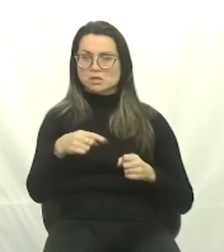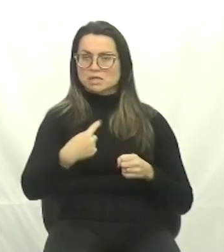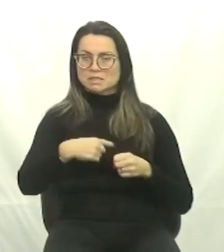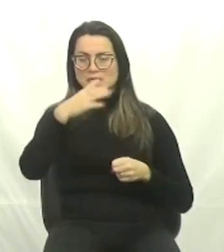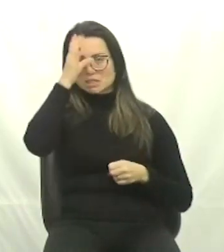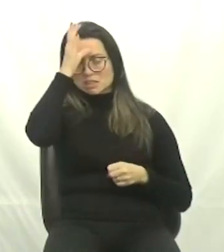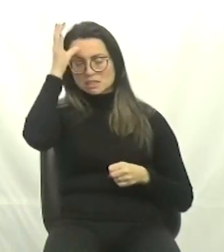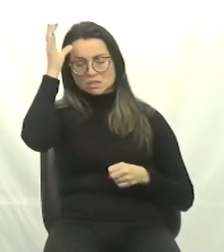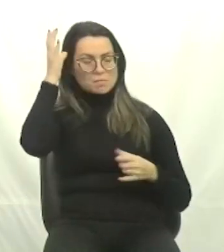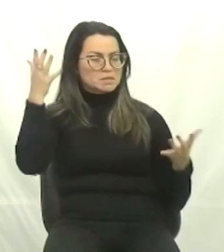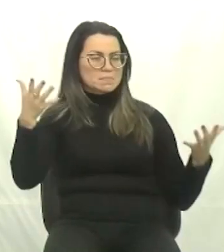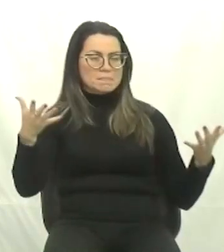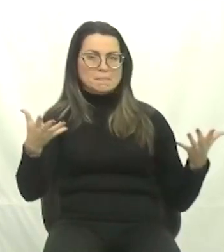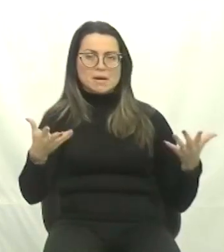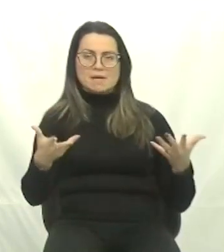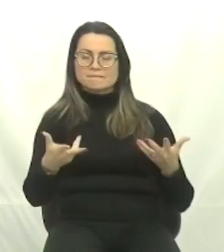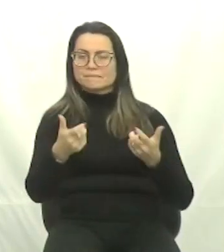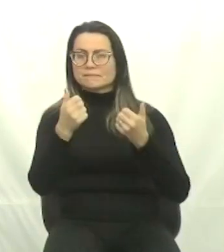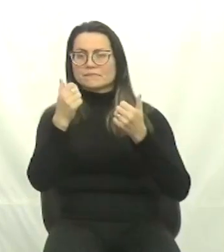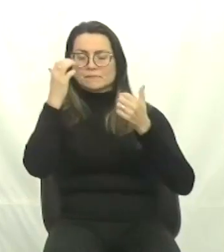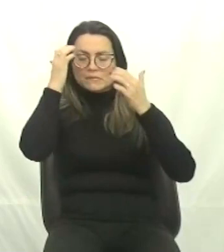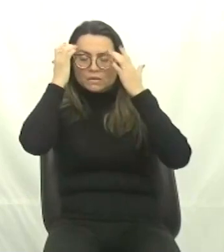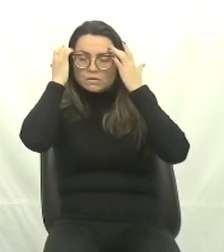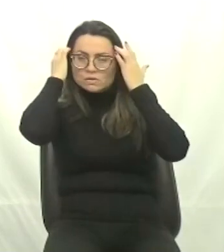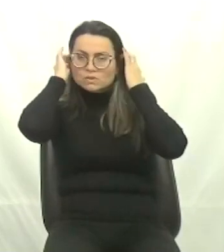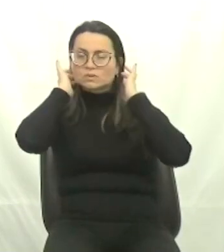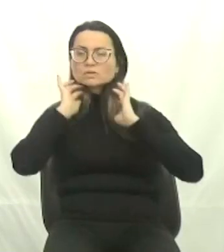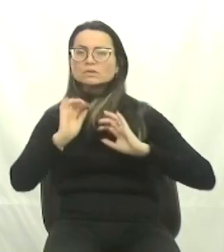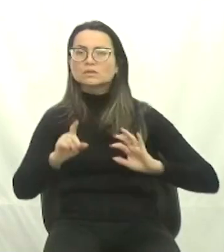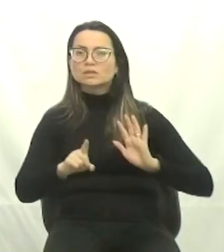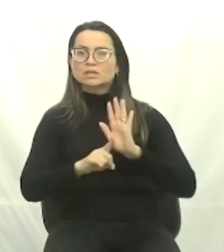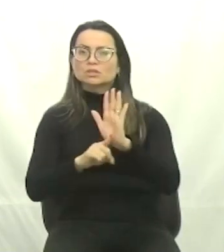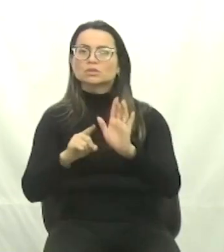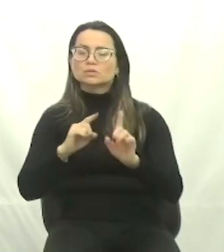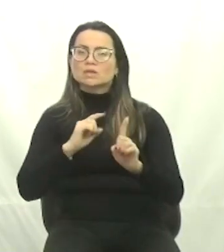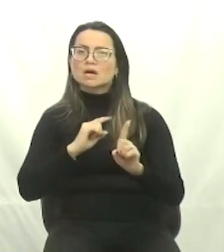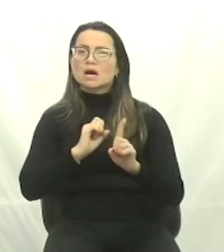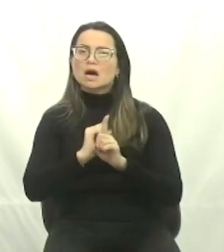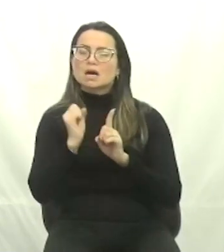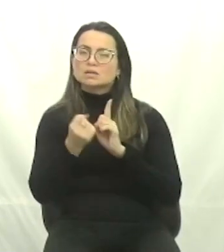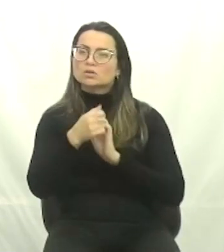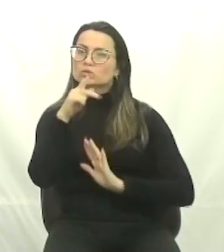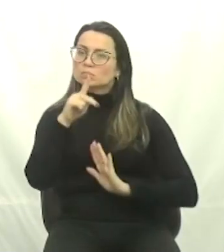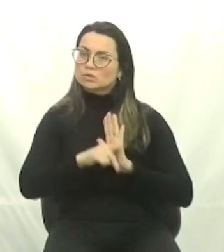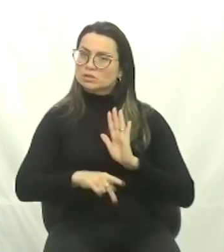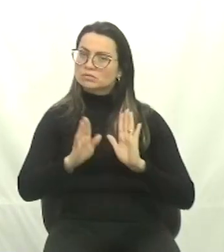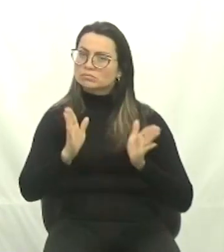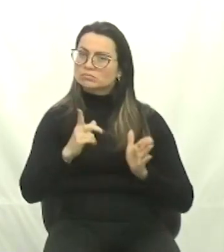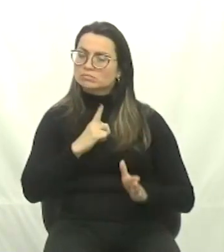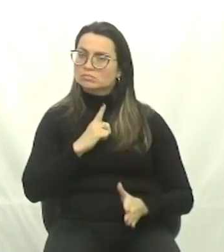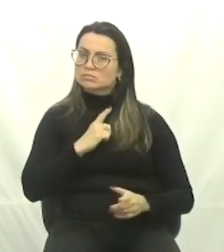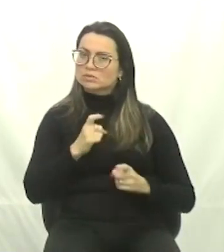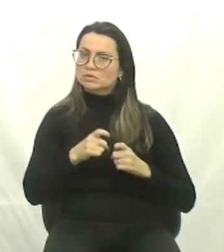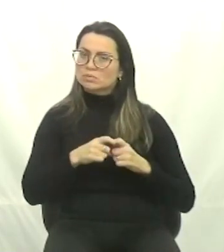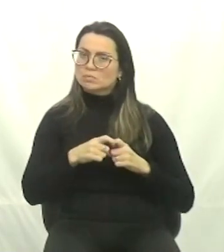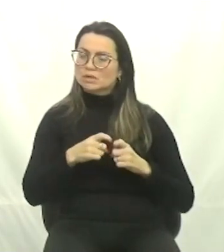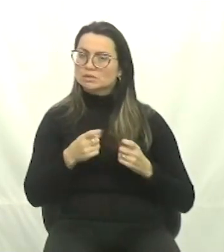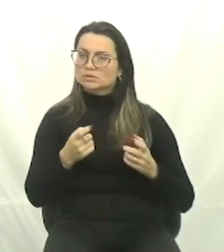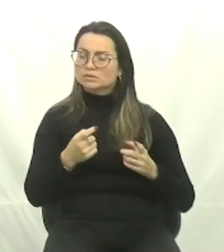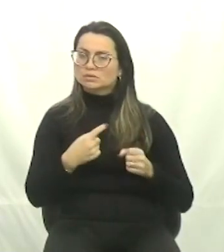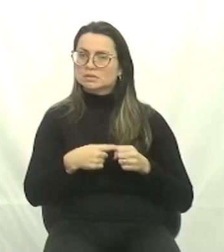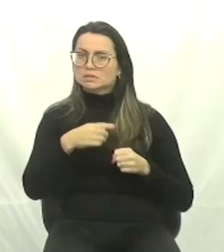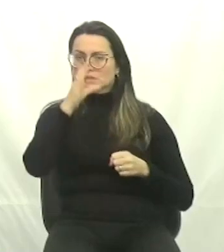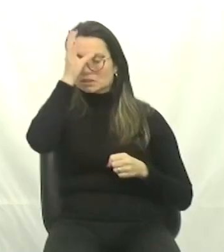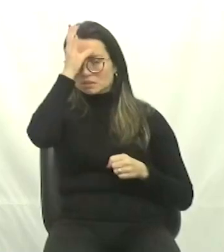cidade, ia ser uma das soluções que ia ajudar nesse problema que nós temos com médicos na cidade de